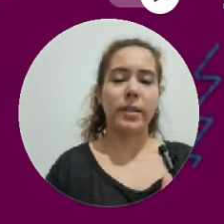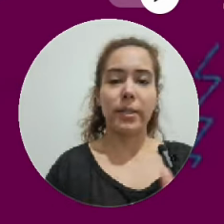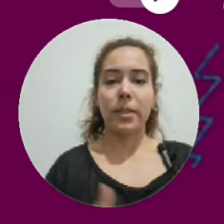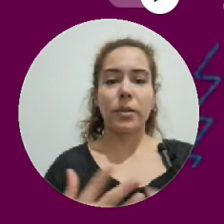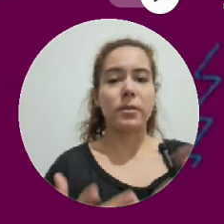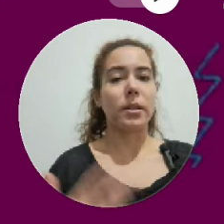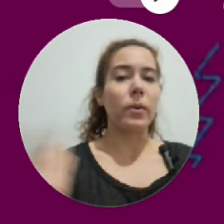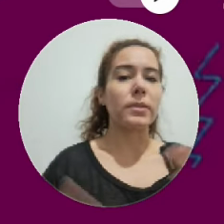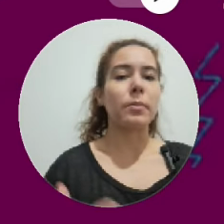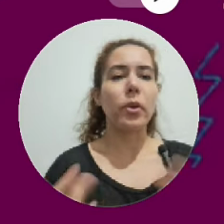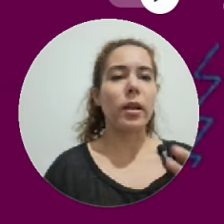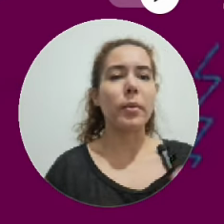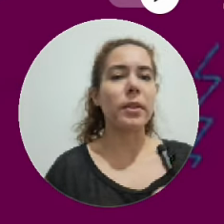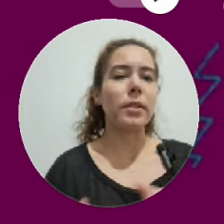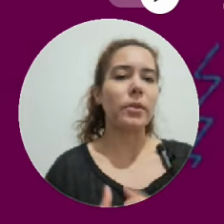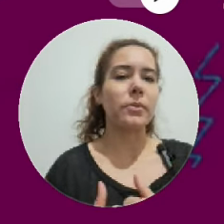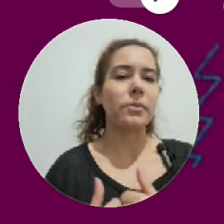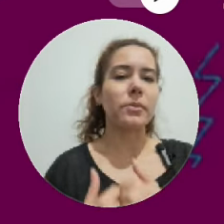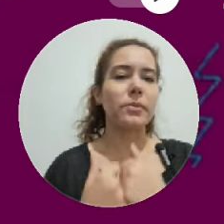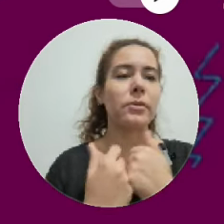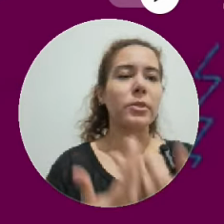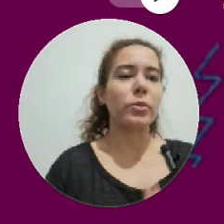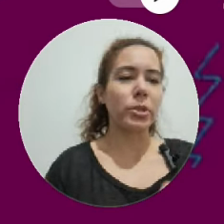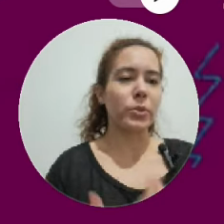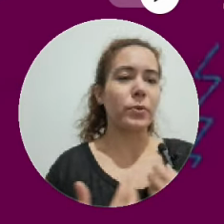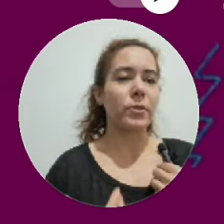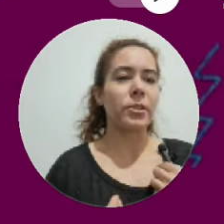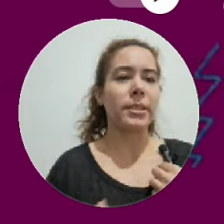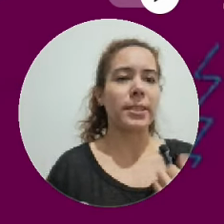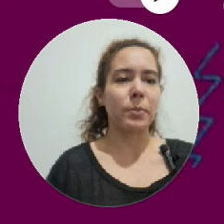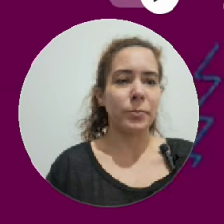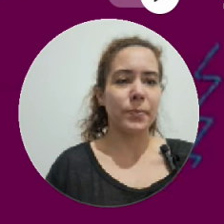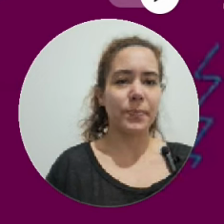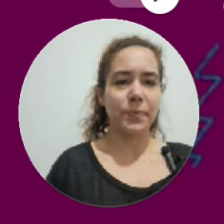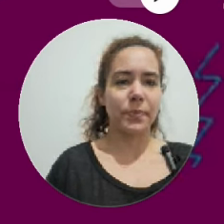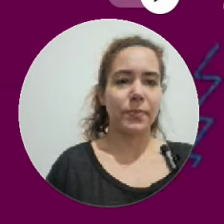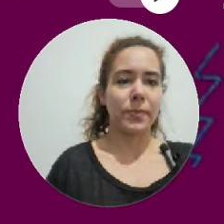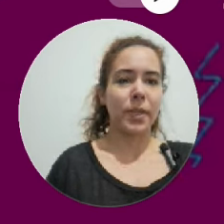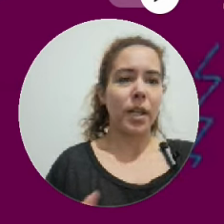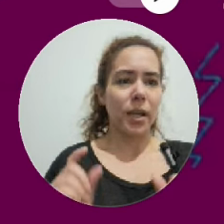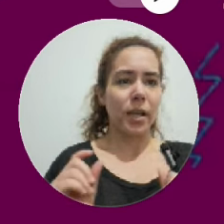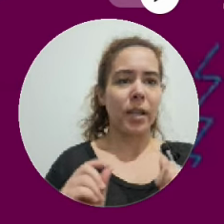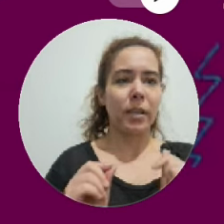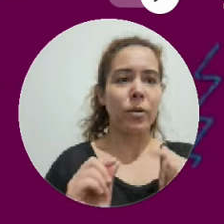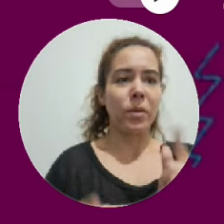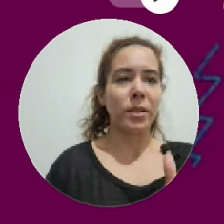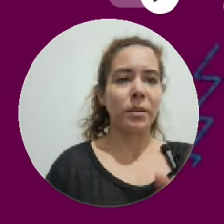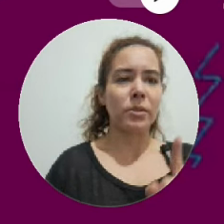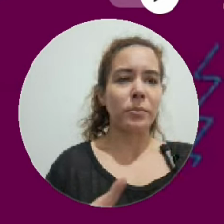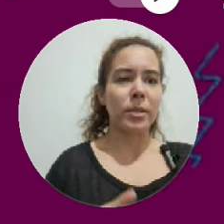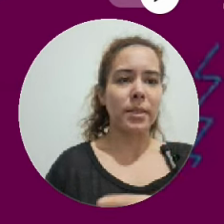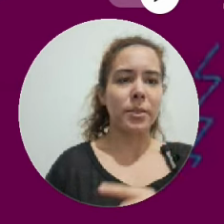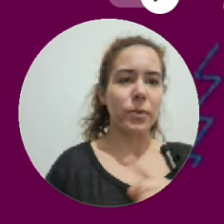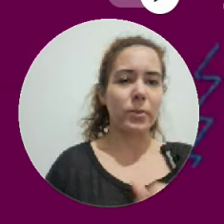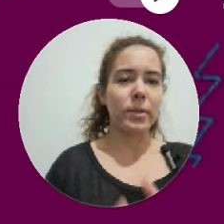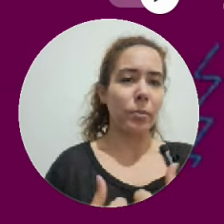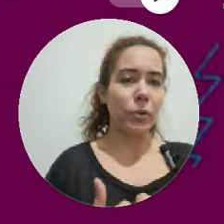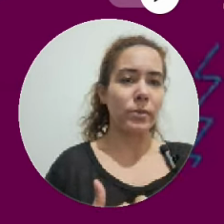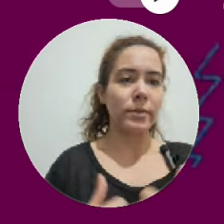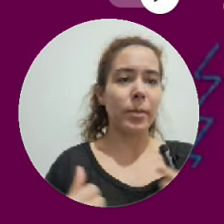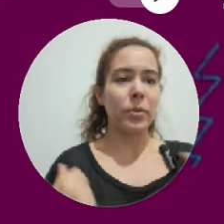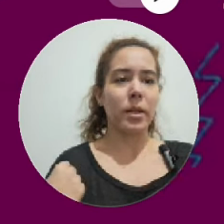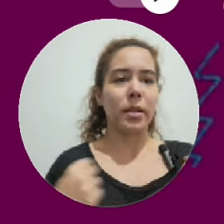qual é, não sei qual é essa polêmica, então vou descobrir junto com vocês, tá bom? É, comenta aí aqui nos comentários se o